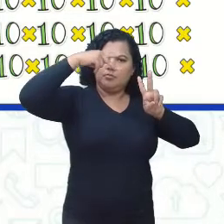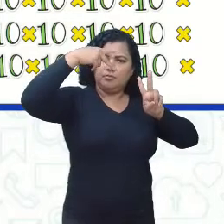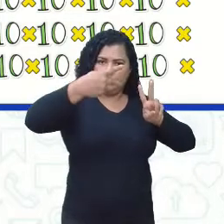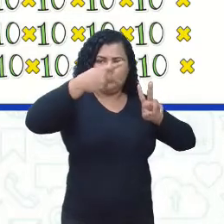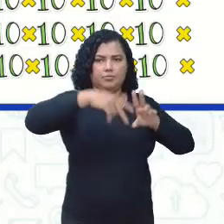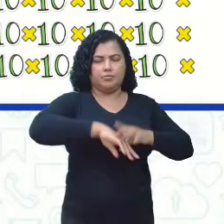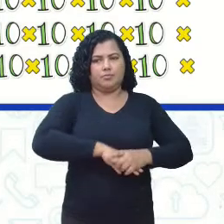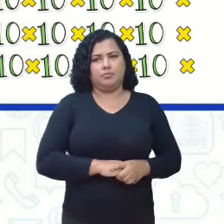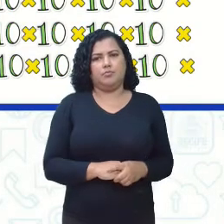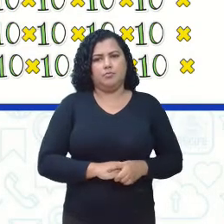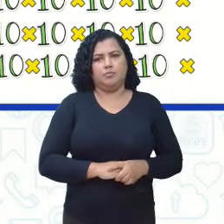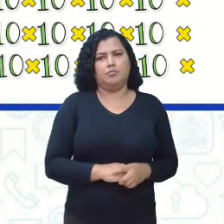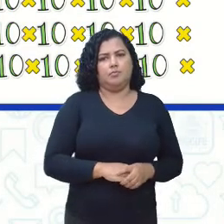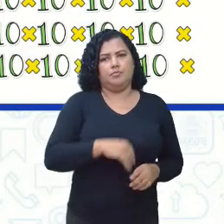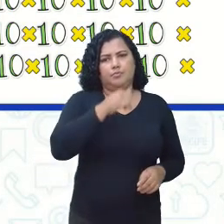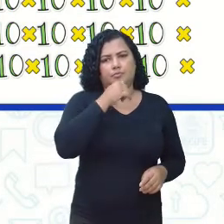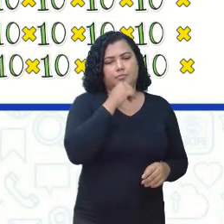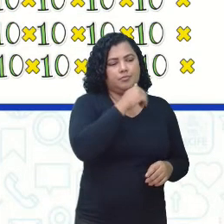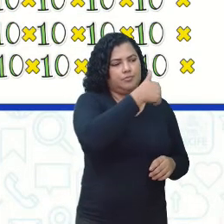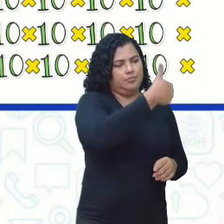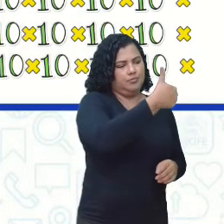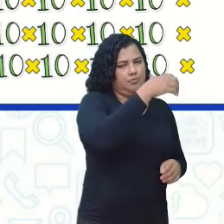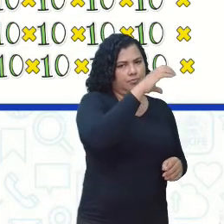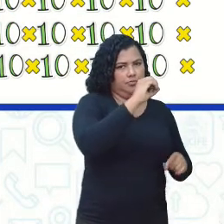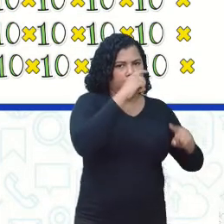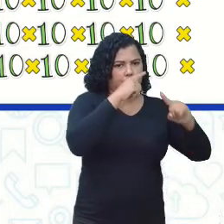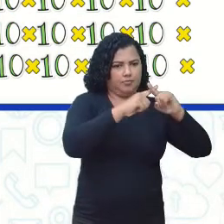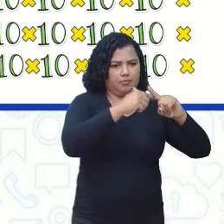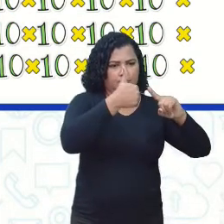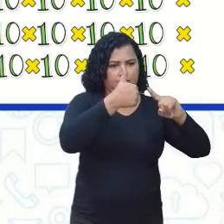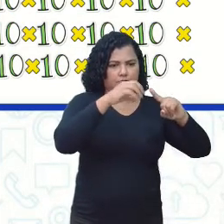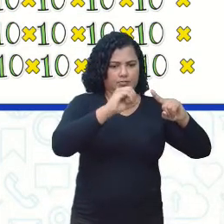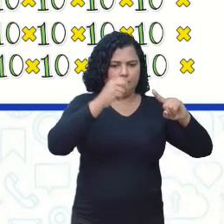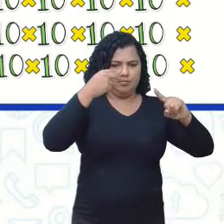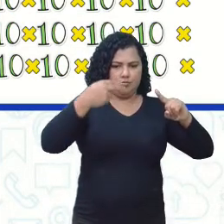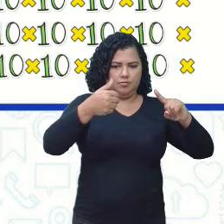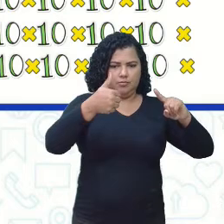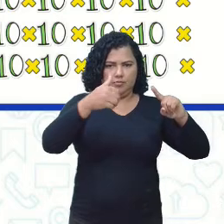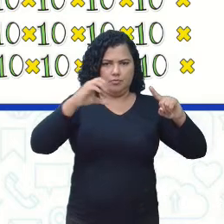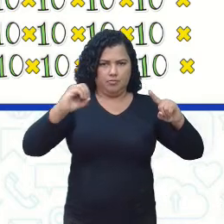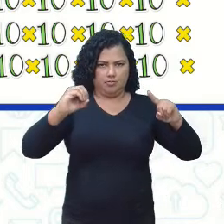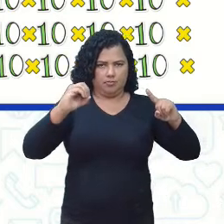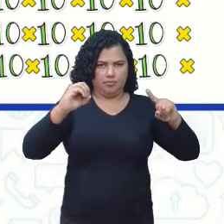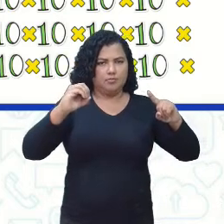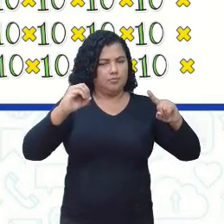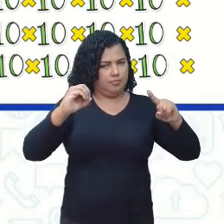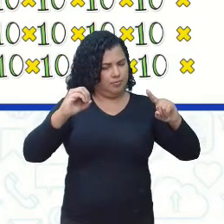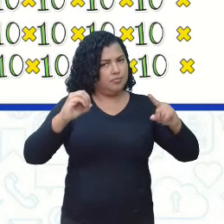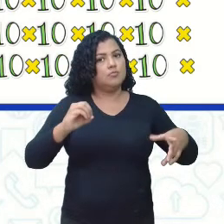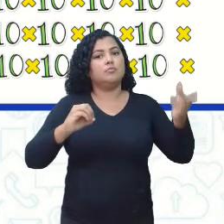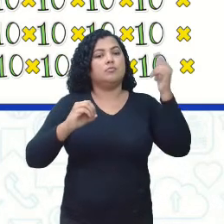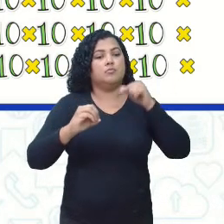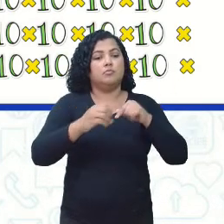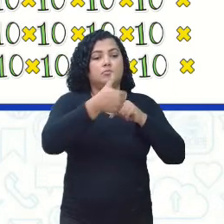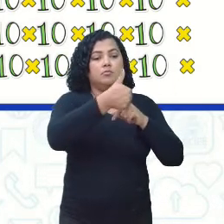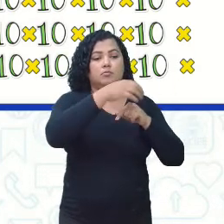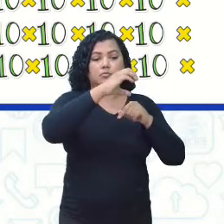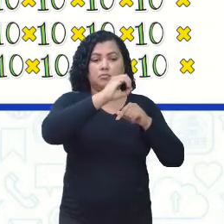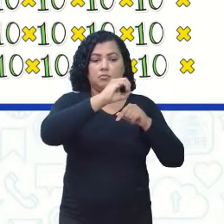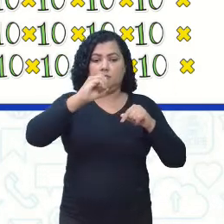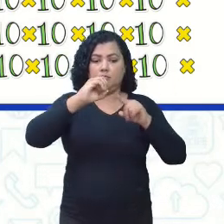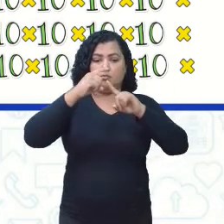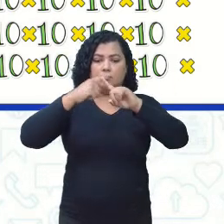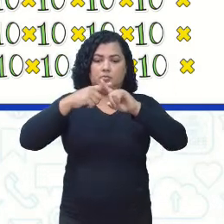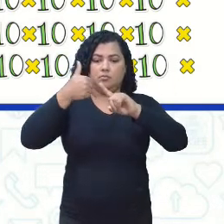seguinte, 10 vezes 10 é 100, 100 vezes 10 é 1000, então você observa que sempre que você multiplica por 10, você